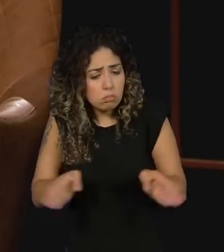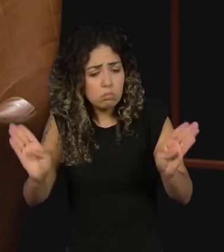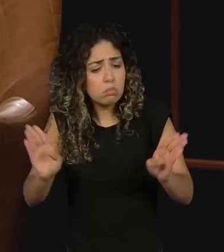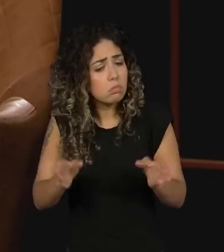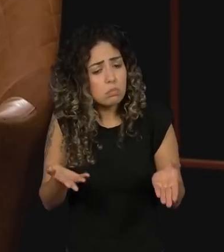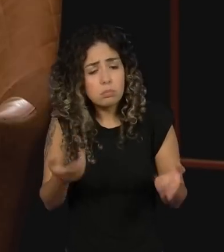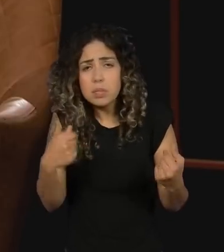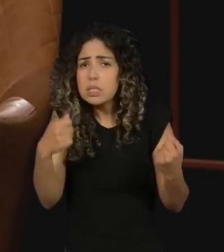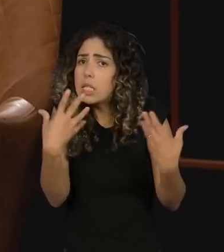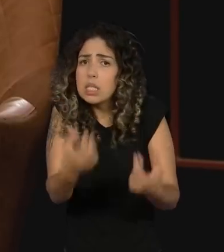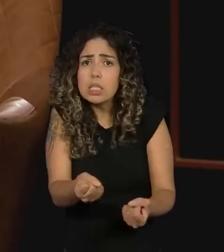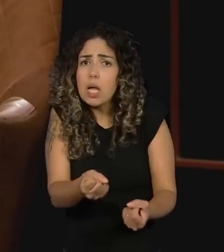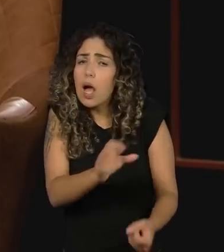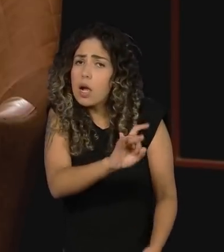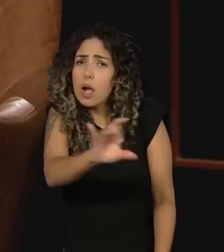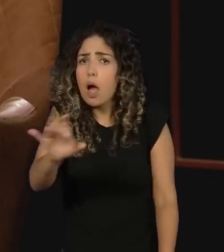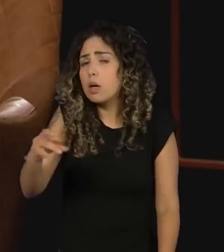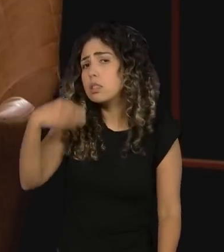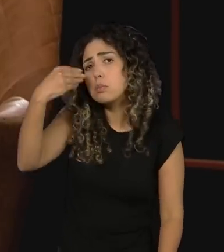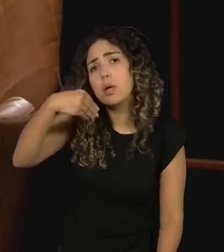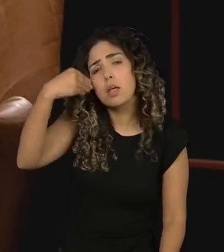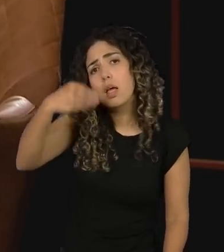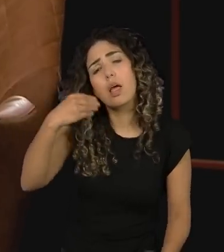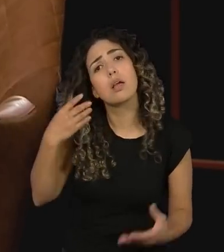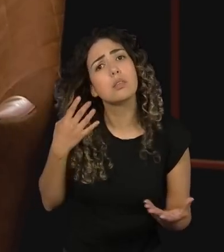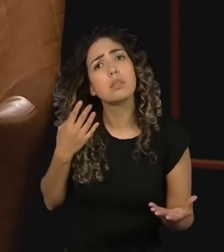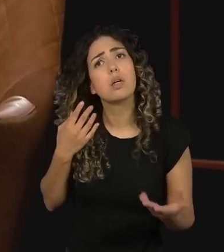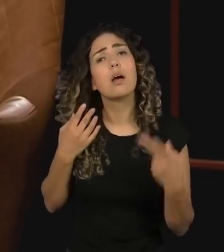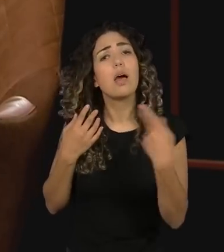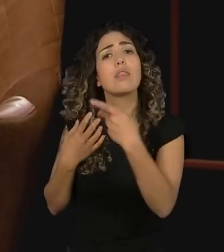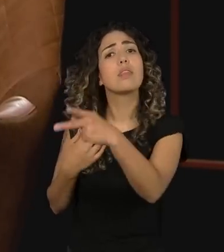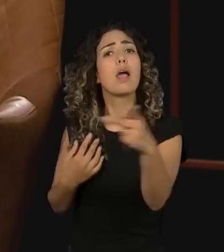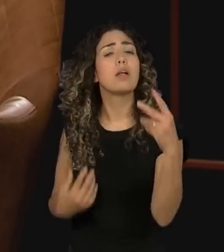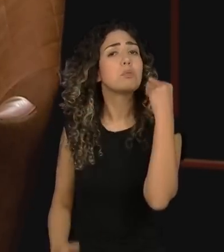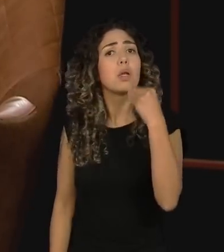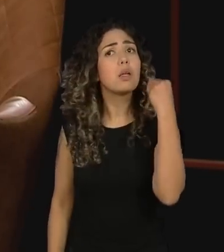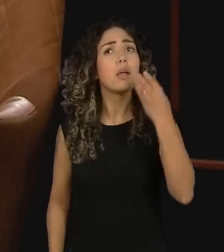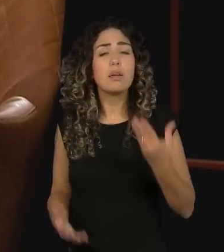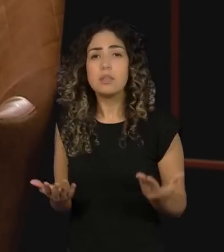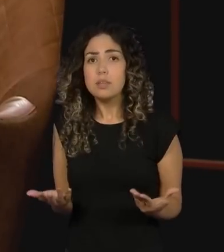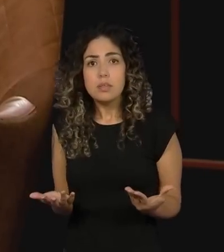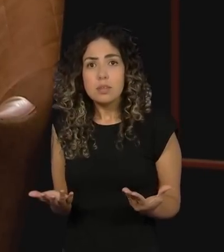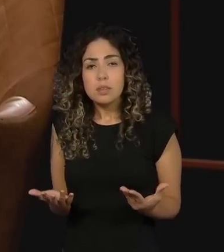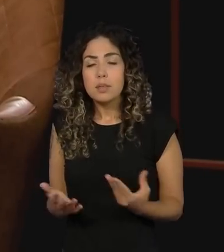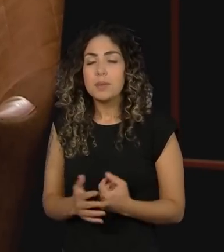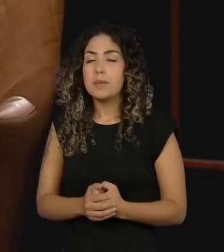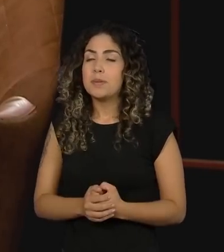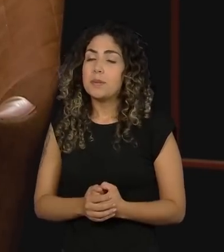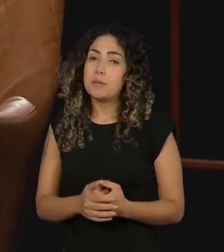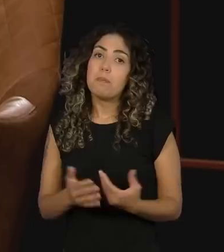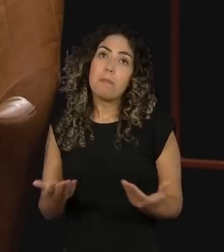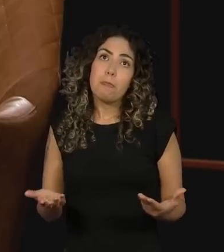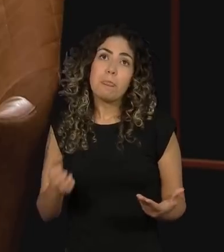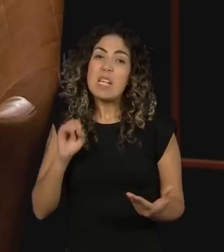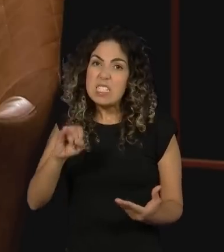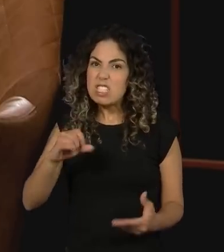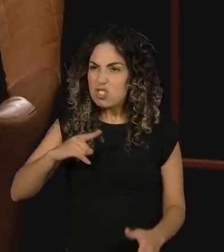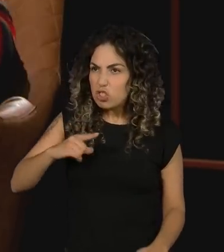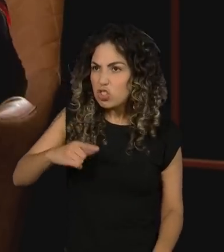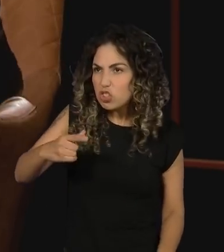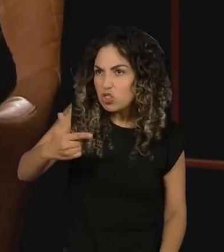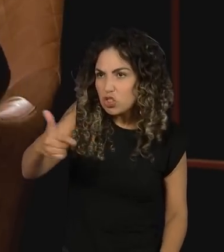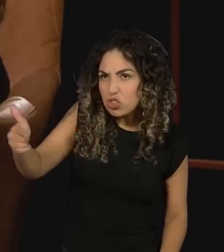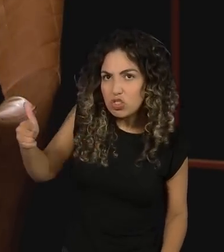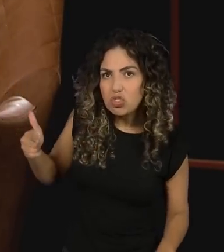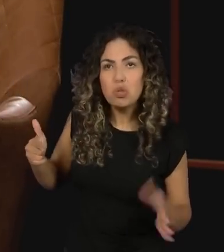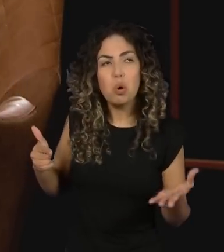as experiências das pessoas que nos chegam, como elas nos chegam, né? Se existe, se não existe. Aí